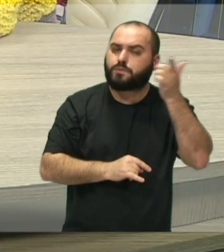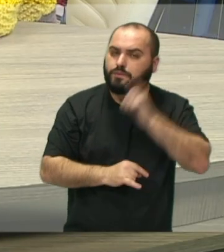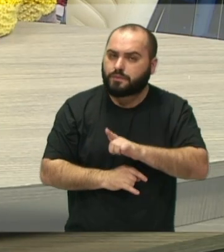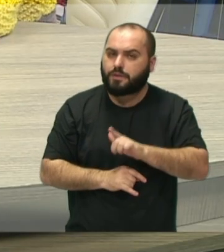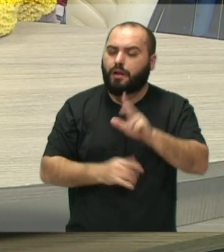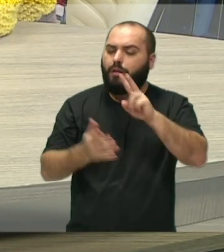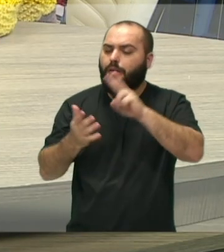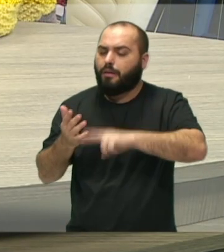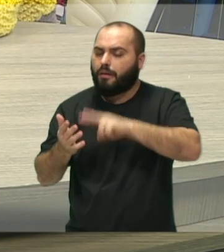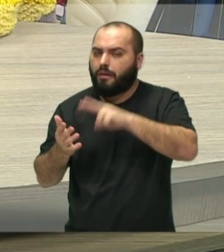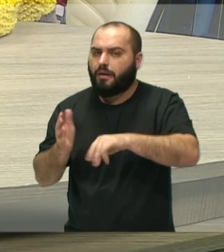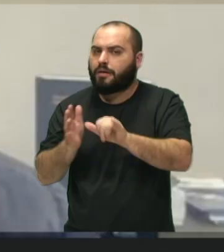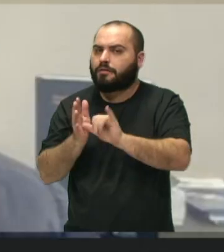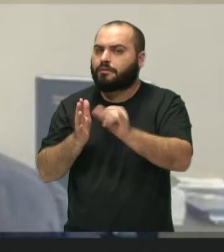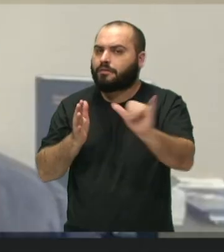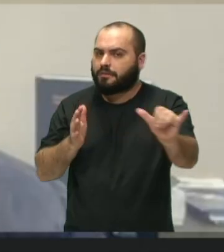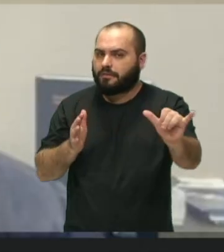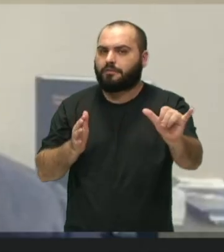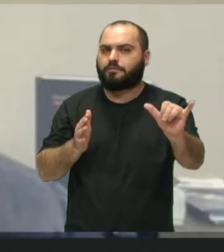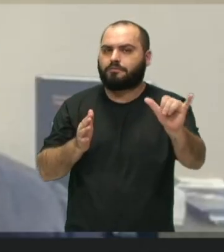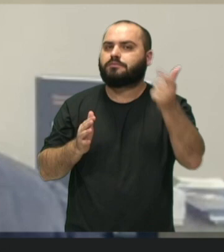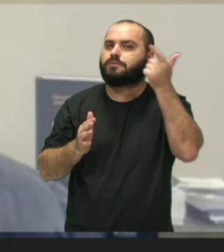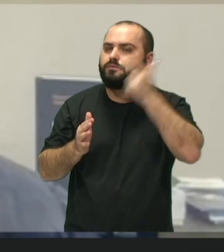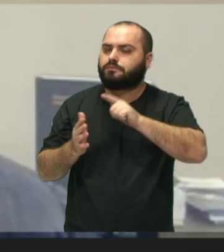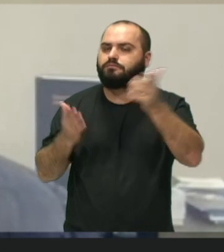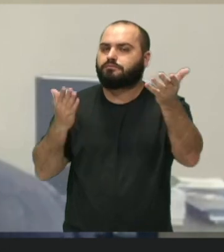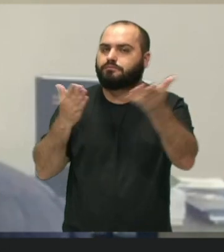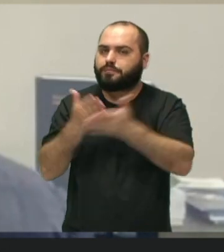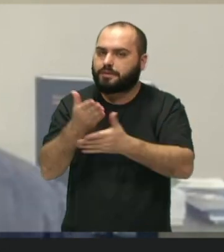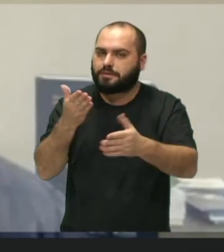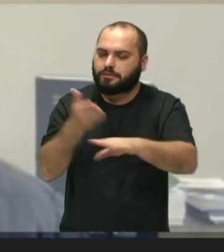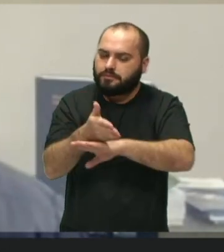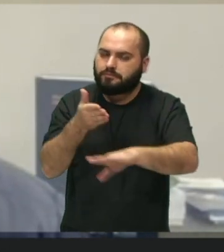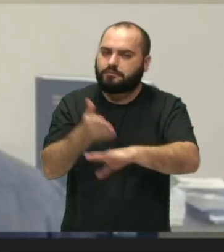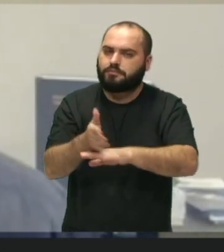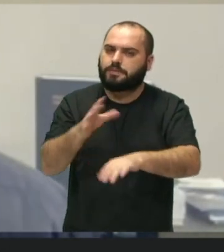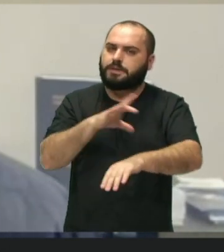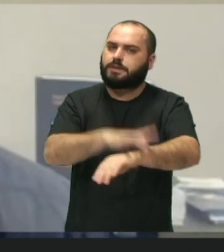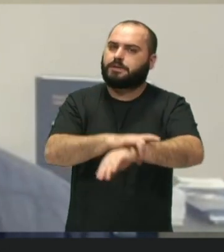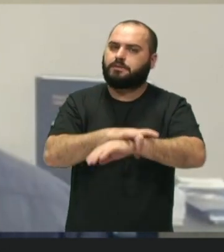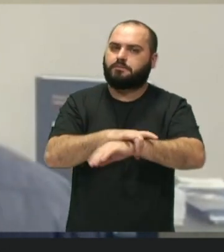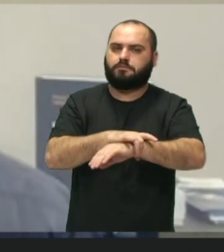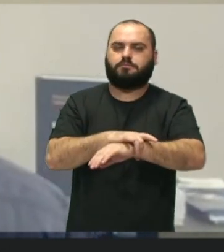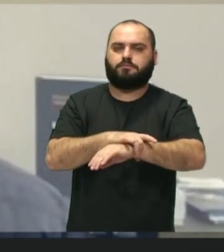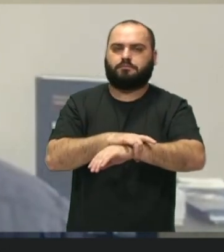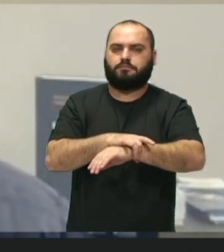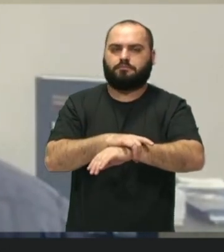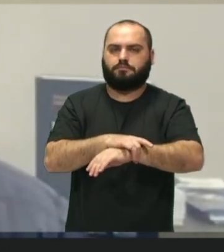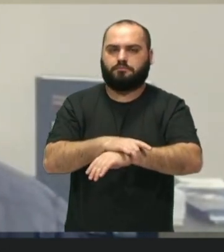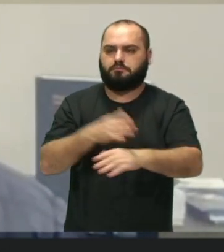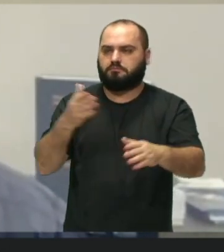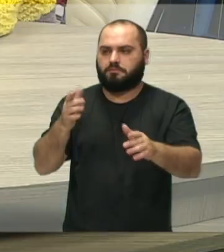ler um edital de licitação e realmente participar com segurança de qualquer tipo de licitação no Brasil.